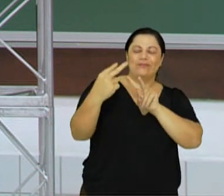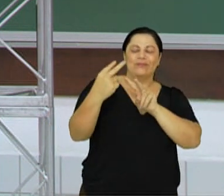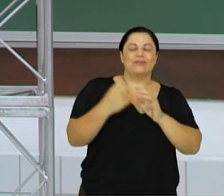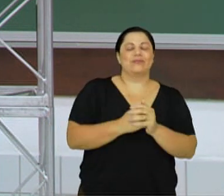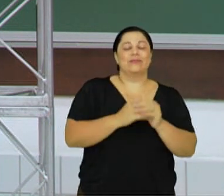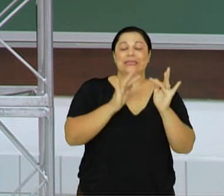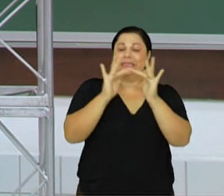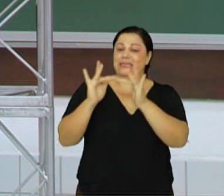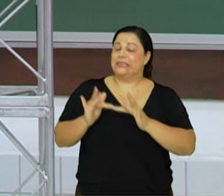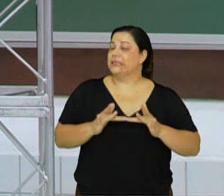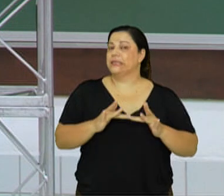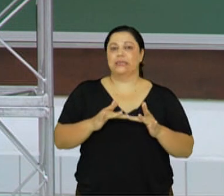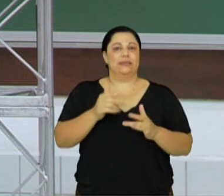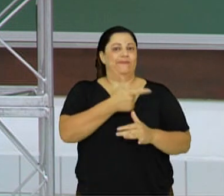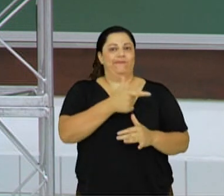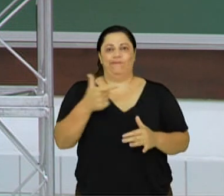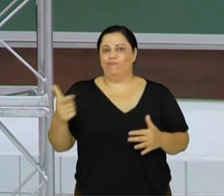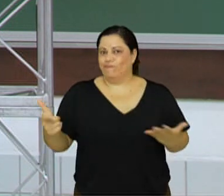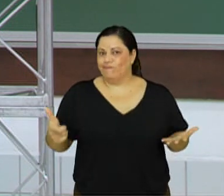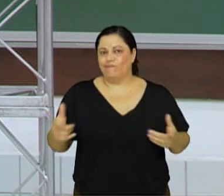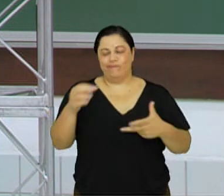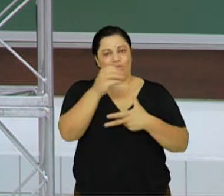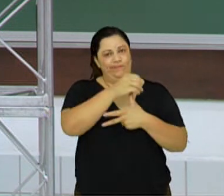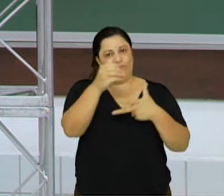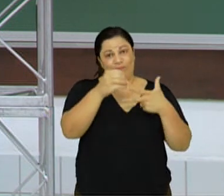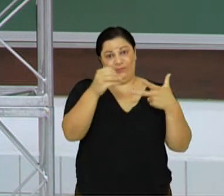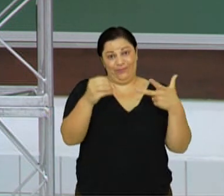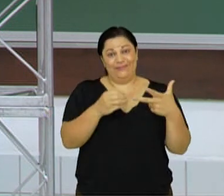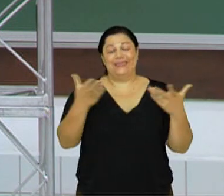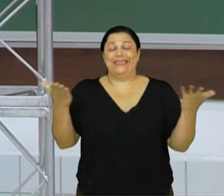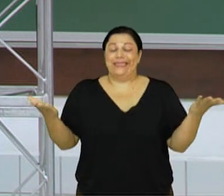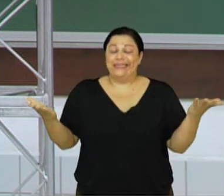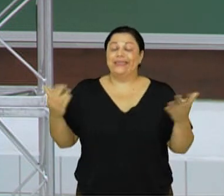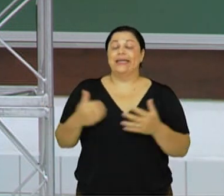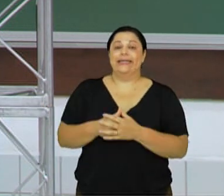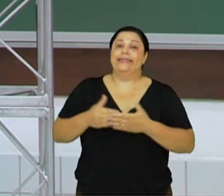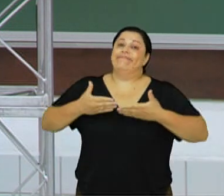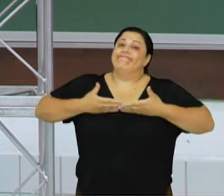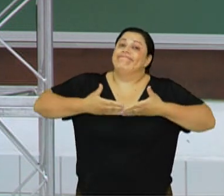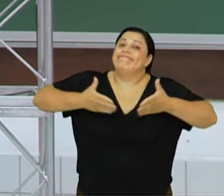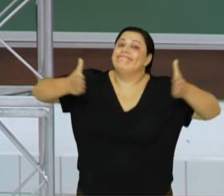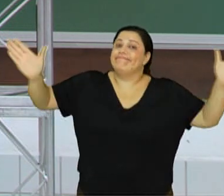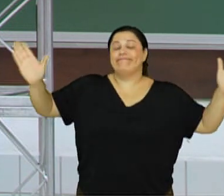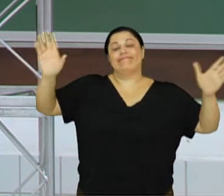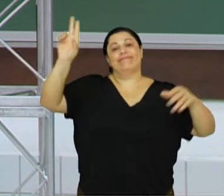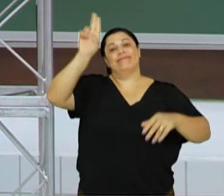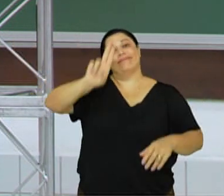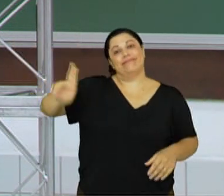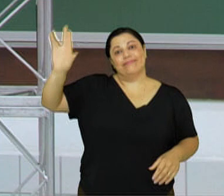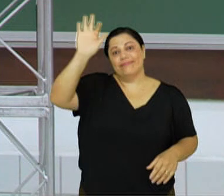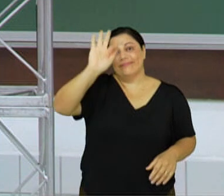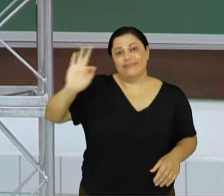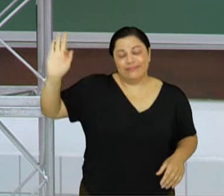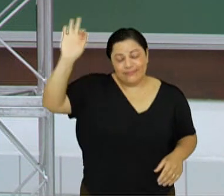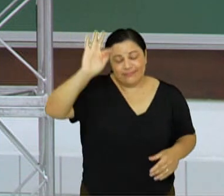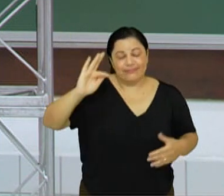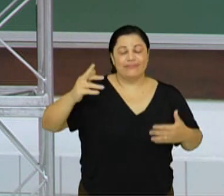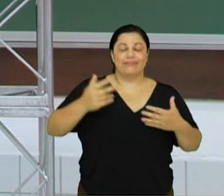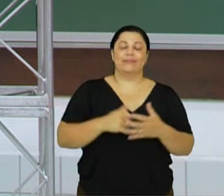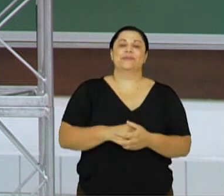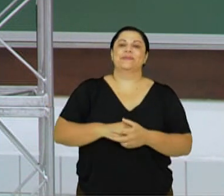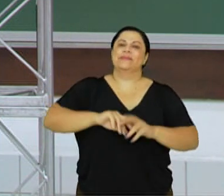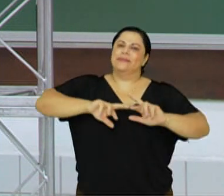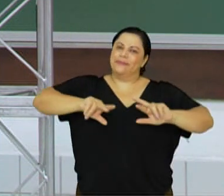dia a dia, né? E o Enem é talvez uma grande porta para a universidade de vocês, além de uma avaliação do